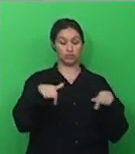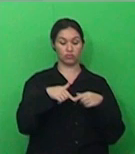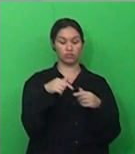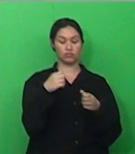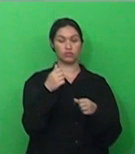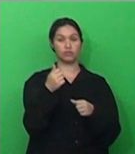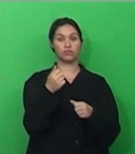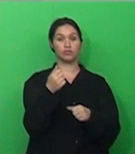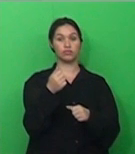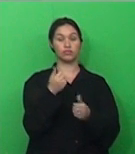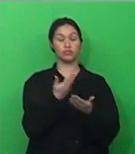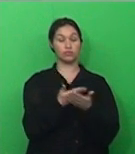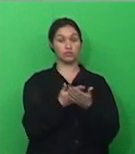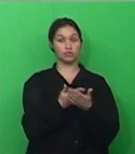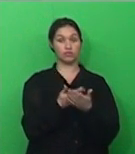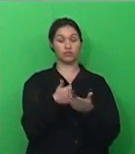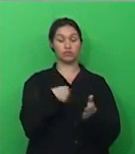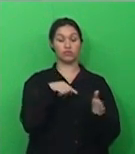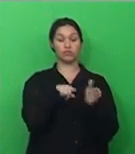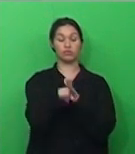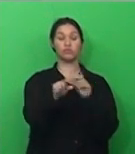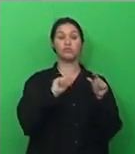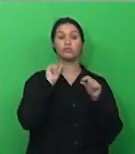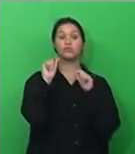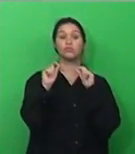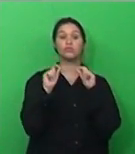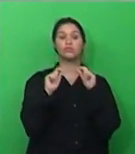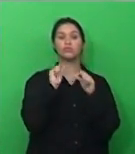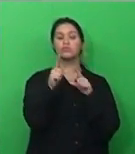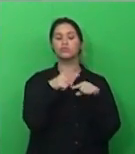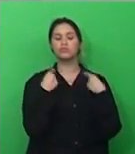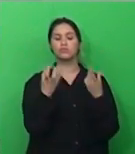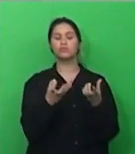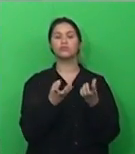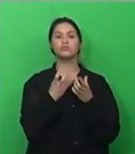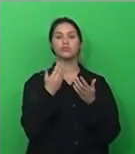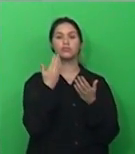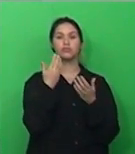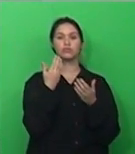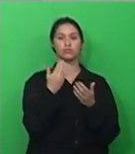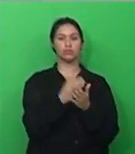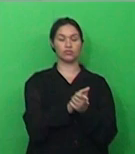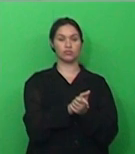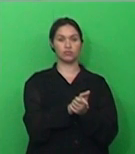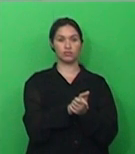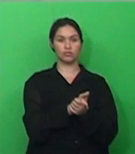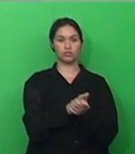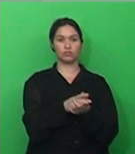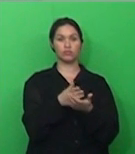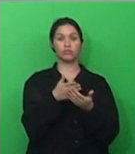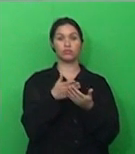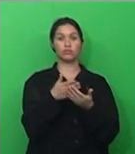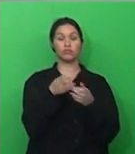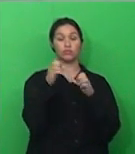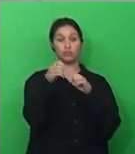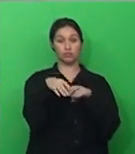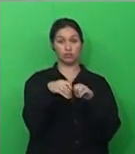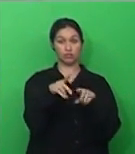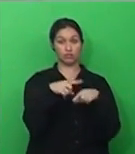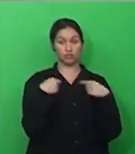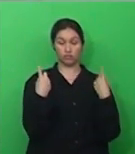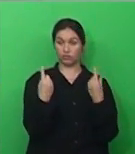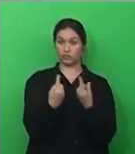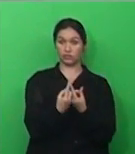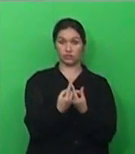o que nós queremos para a educação das nossas crianças, dos nossos filhos, dos nossos netos? É a escola democrática, essa que eu acabei de passar para os